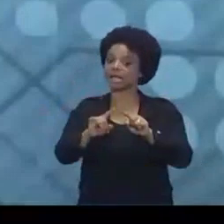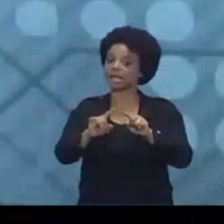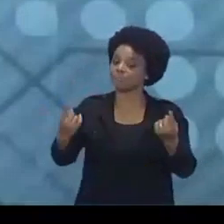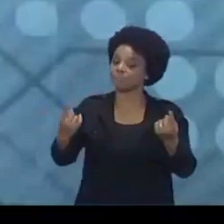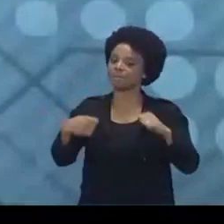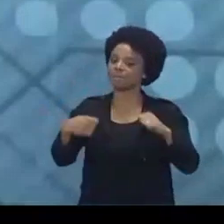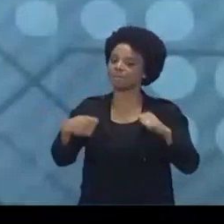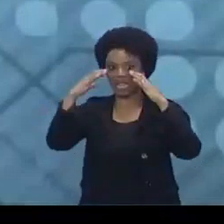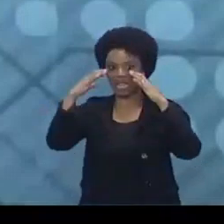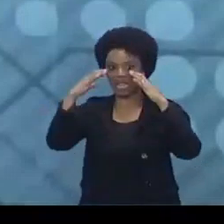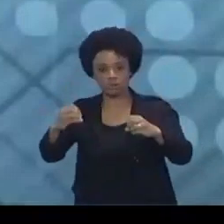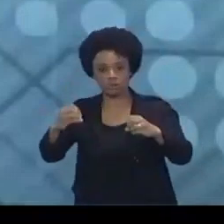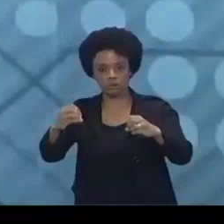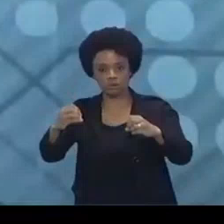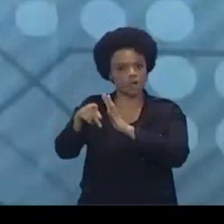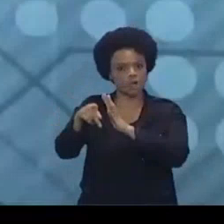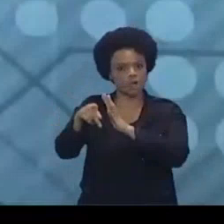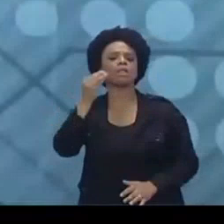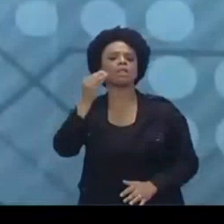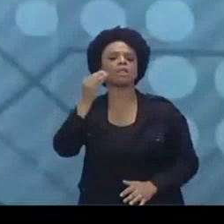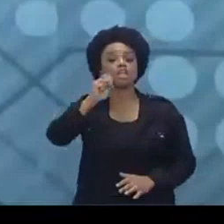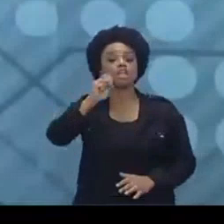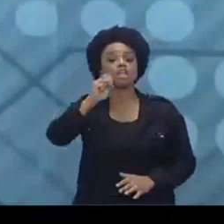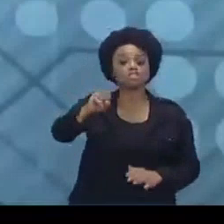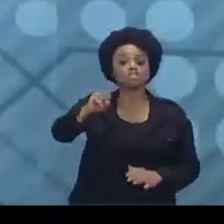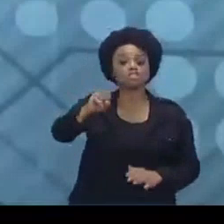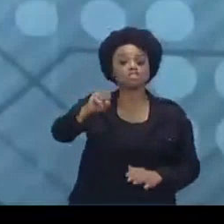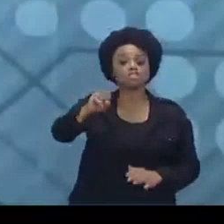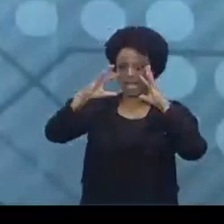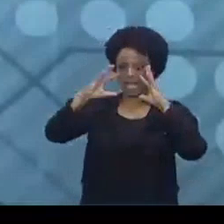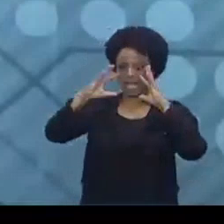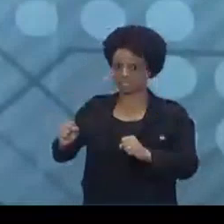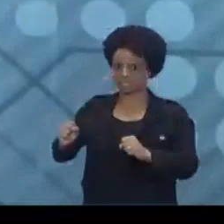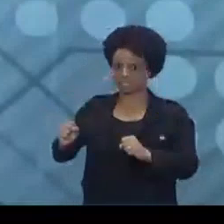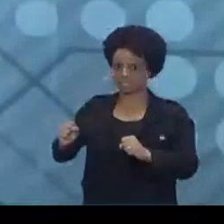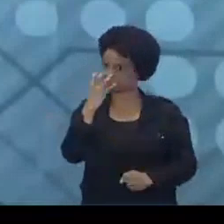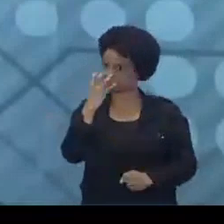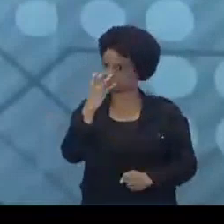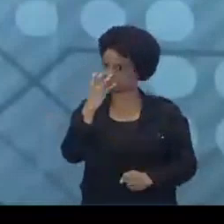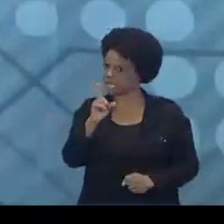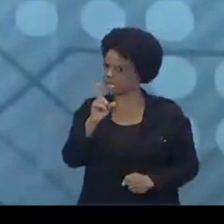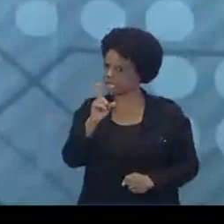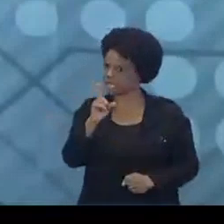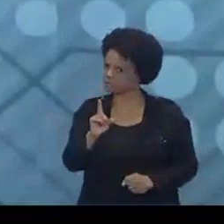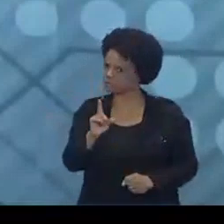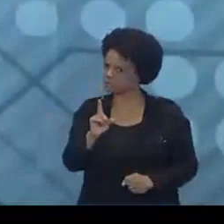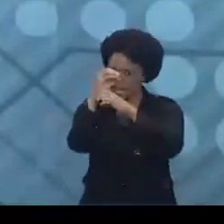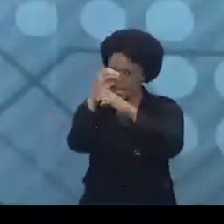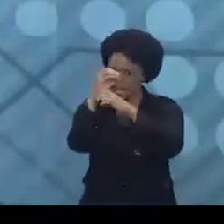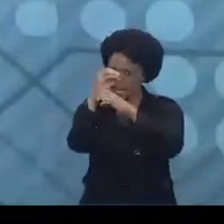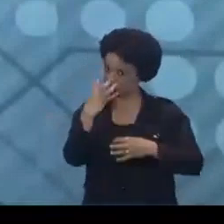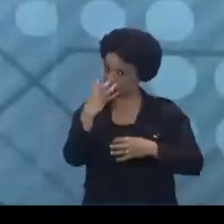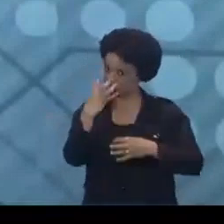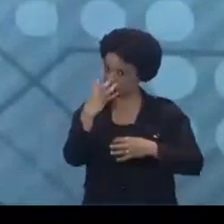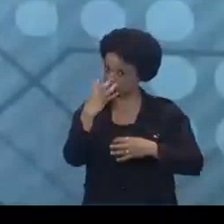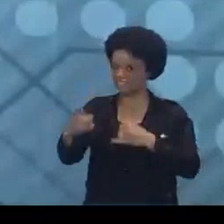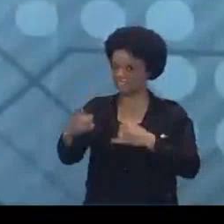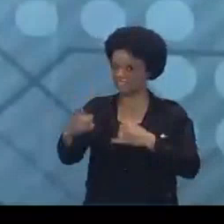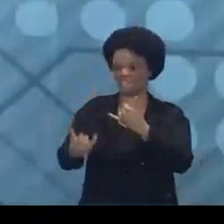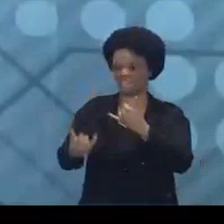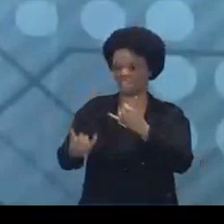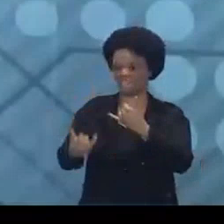Principalmente nesses experimentos. Então, só atenção, um pouco aí de seriedade e vocês vão ver que a coisa vai